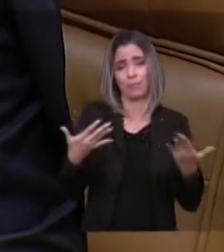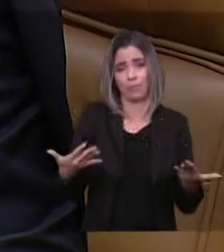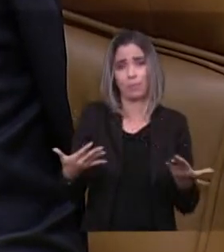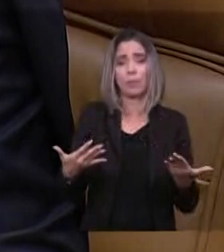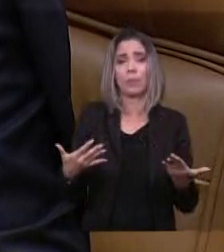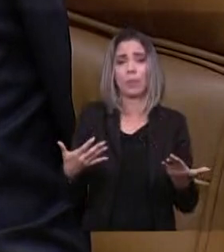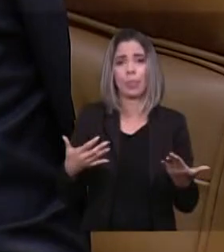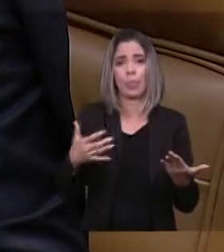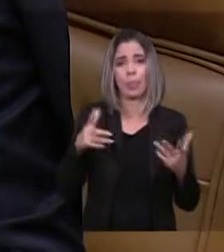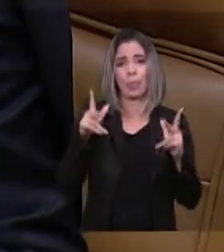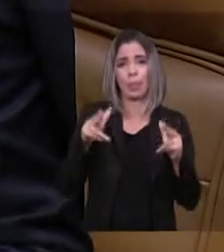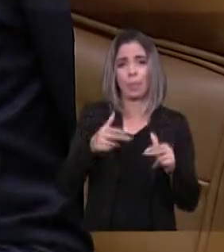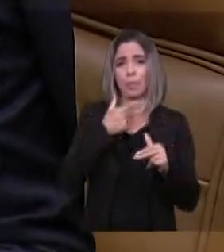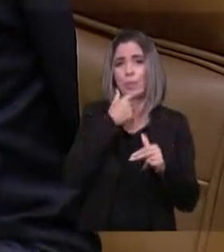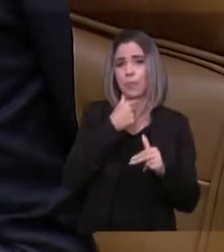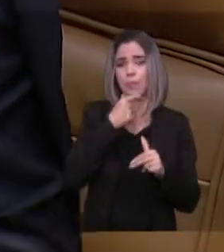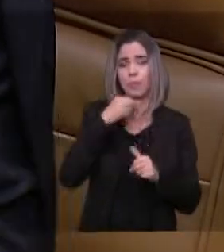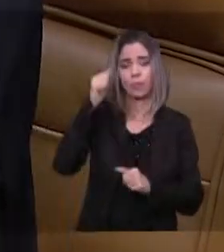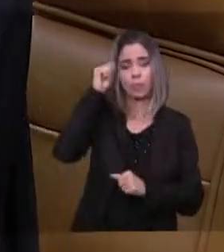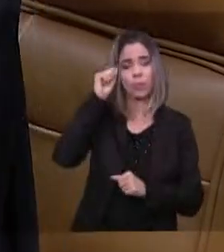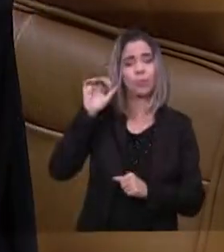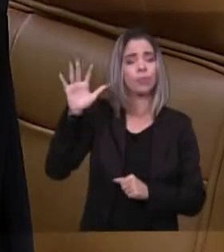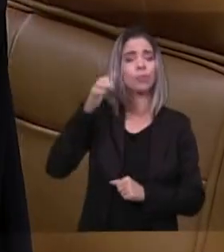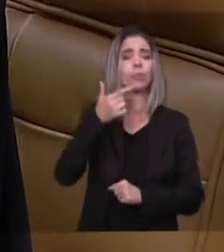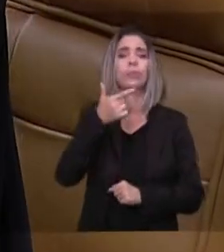falavam Cândido Rondon e Roquete Pinto.